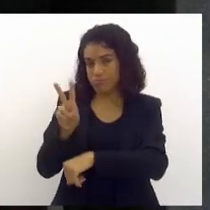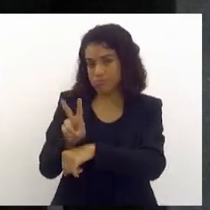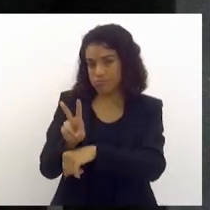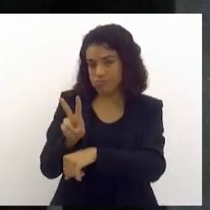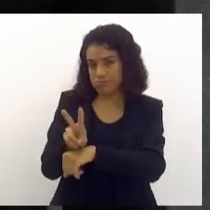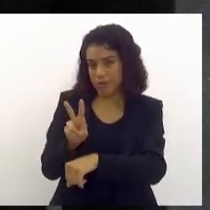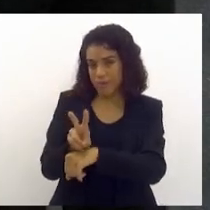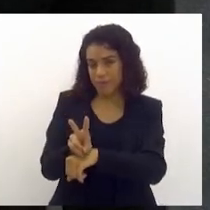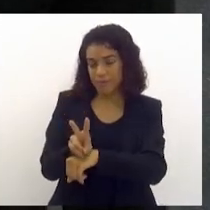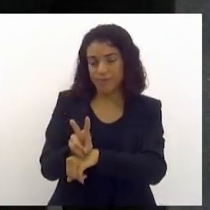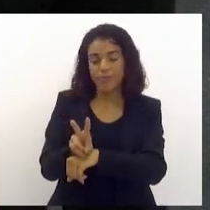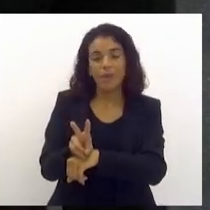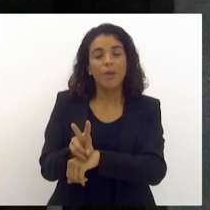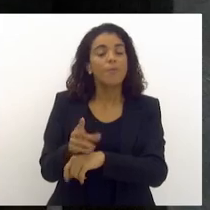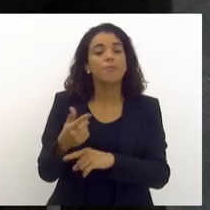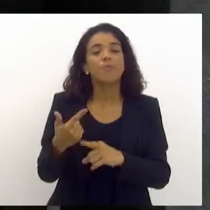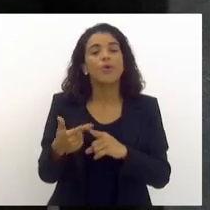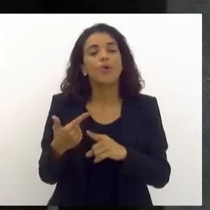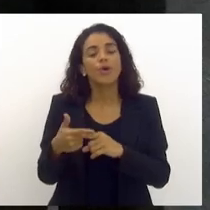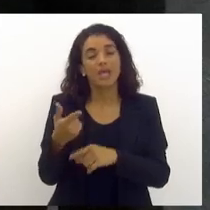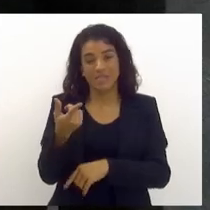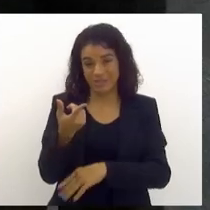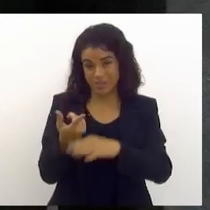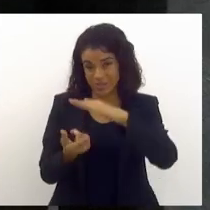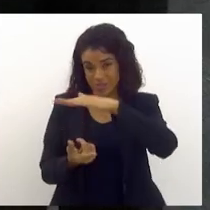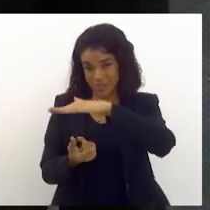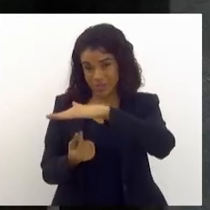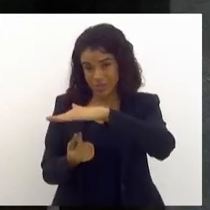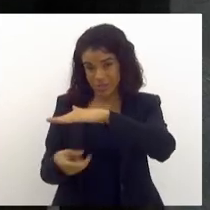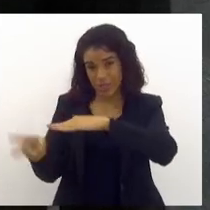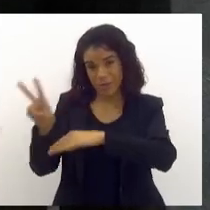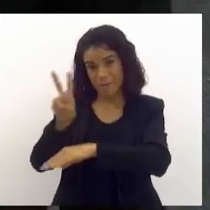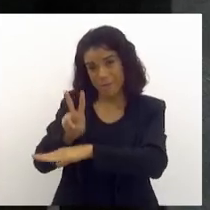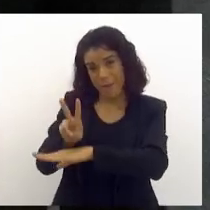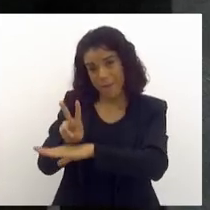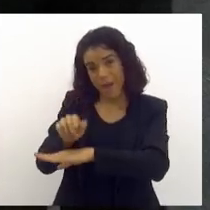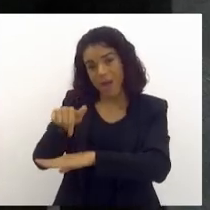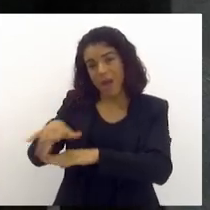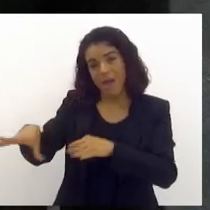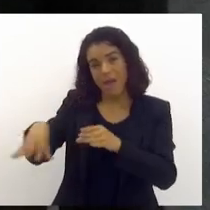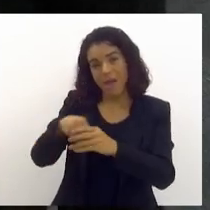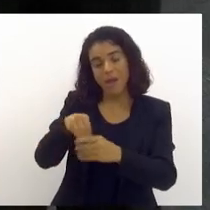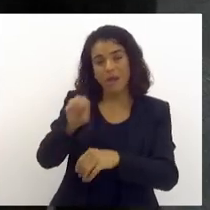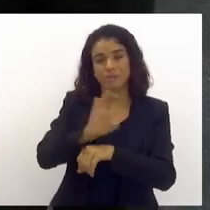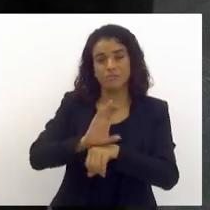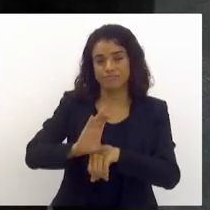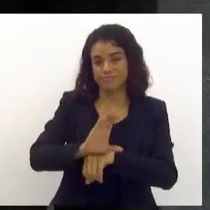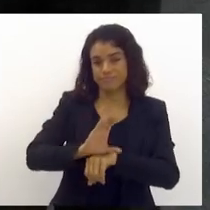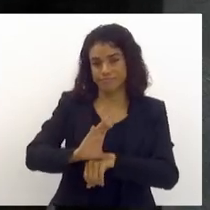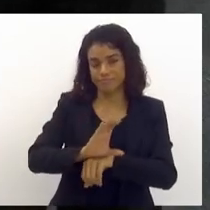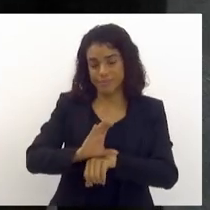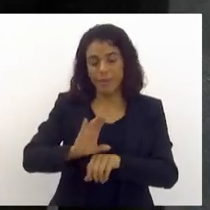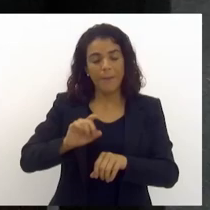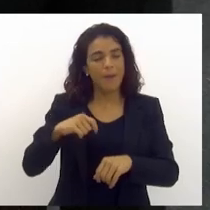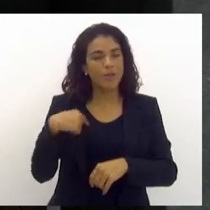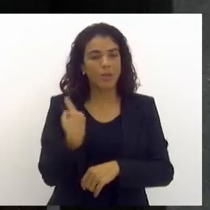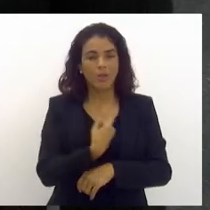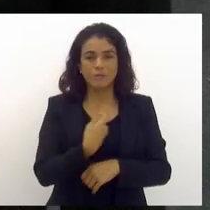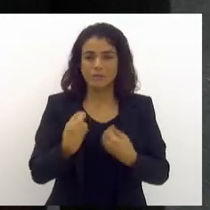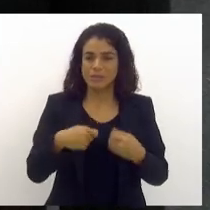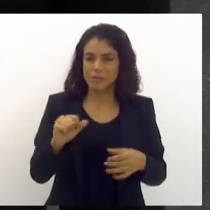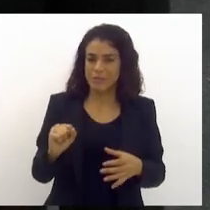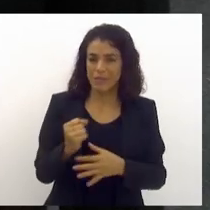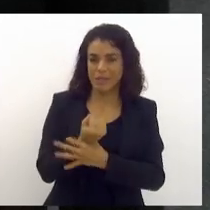rima, porque ele é parte constitutiva. A gente precisa garantir